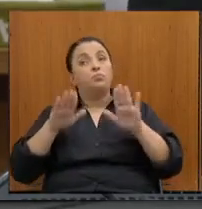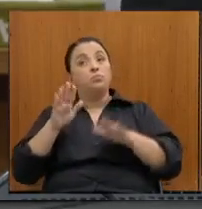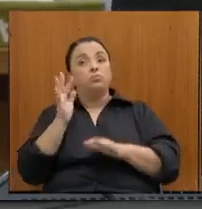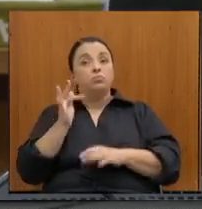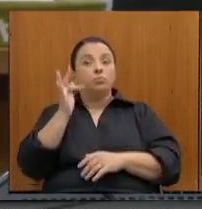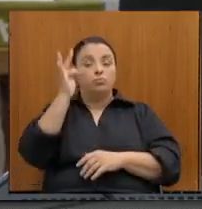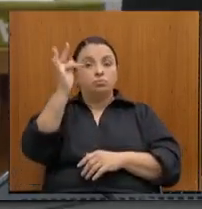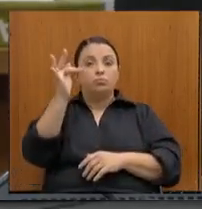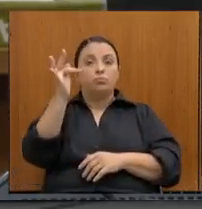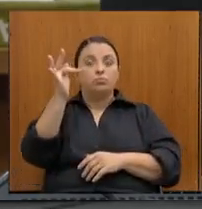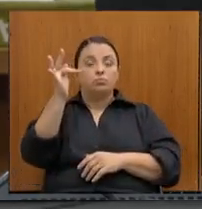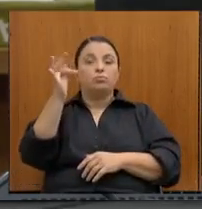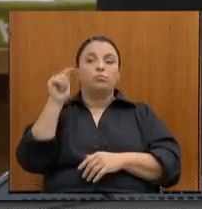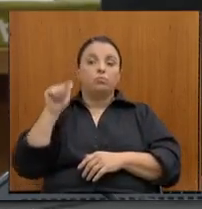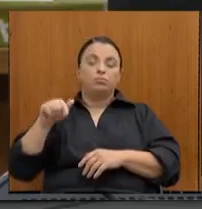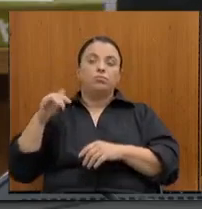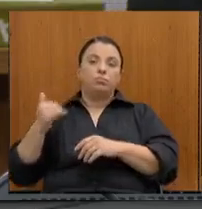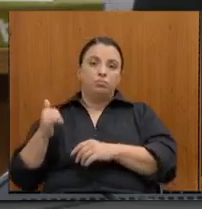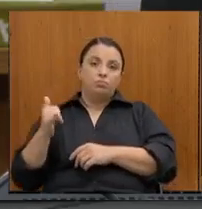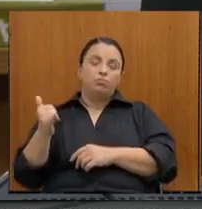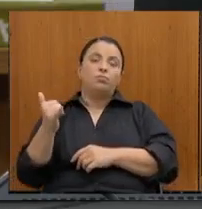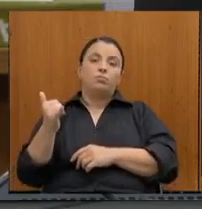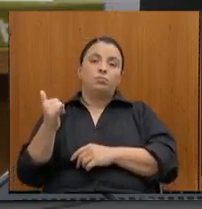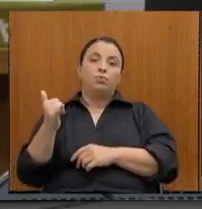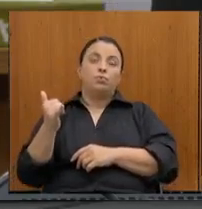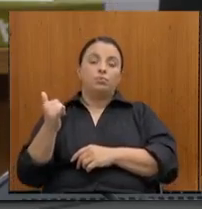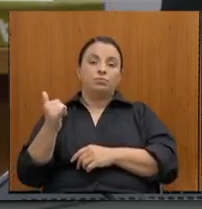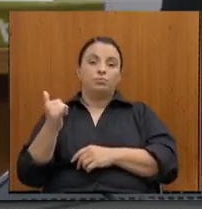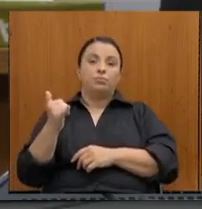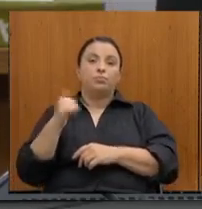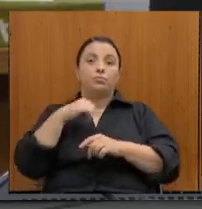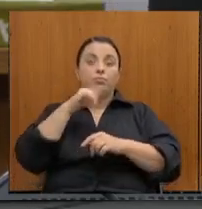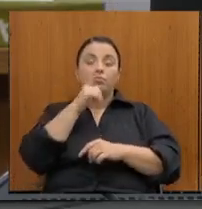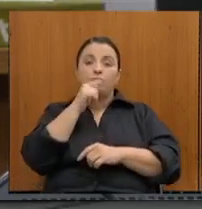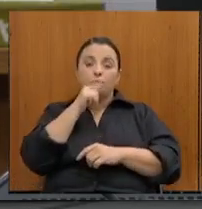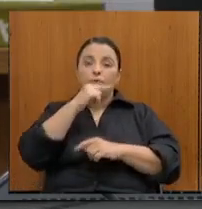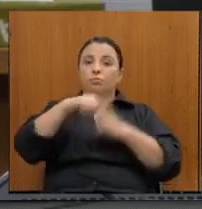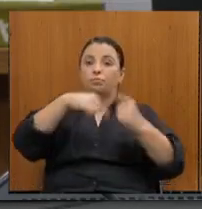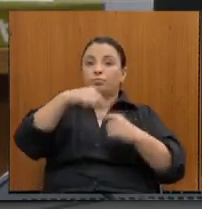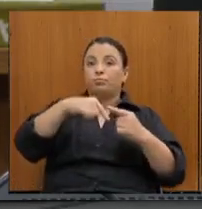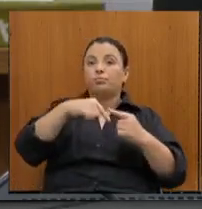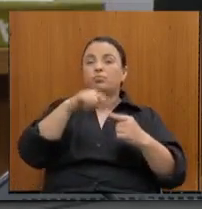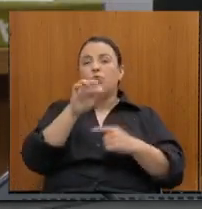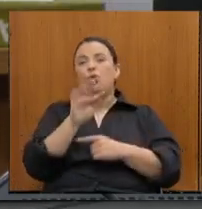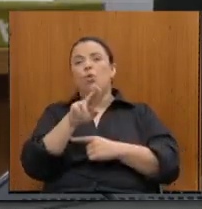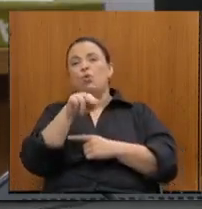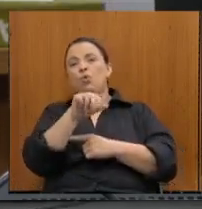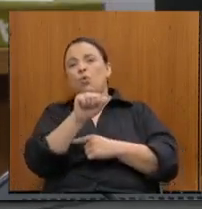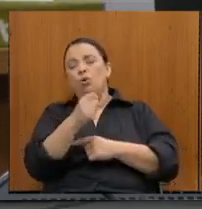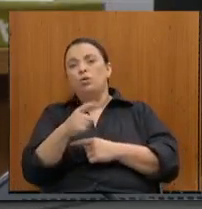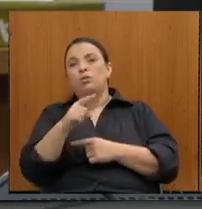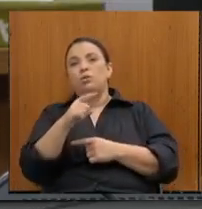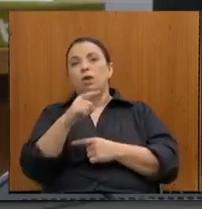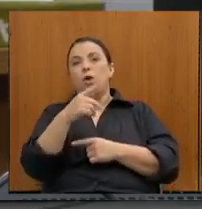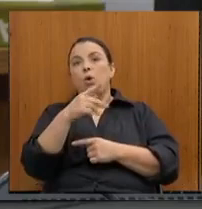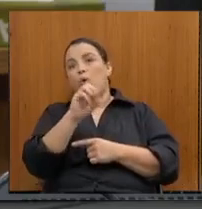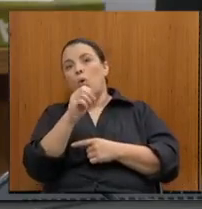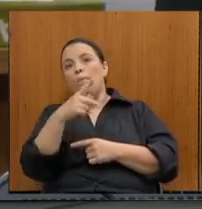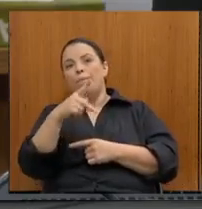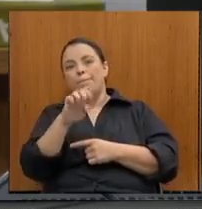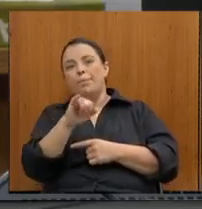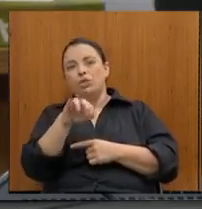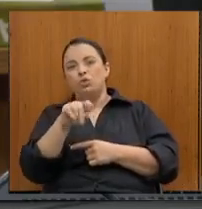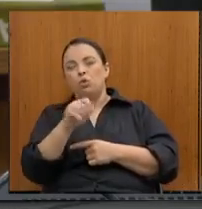a geração de energia hidrelétrica em Furnas e peixe o outro ser a segunda opção melhor